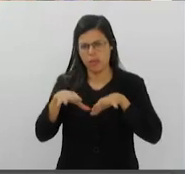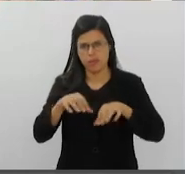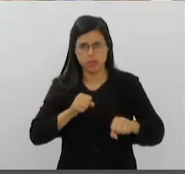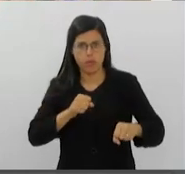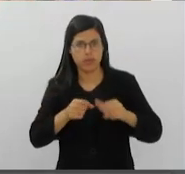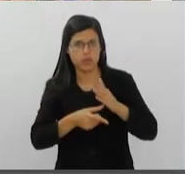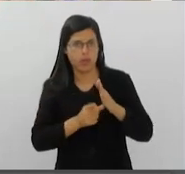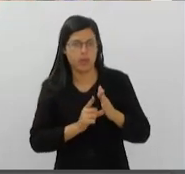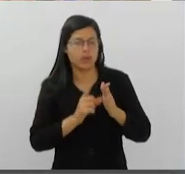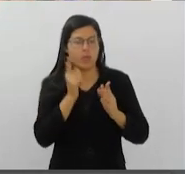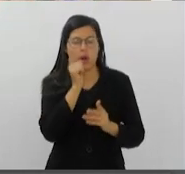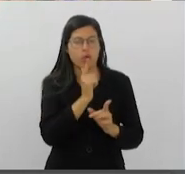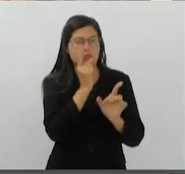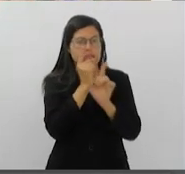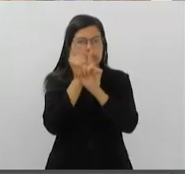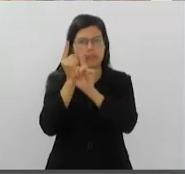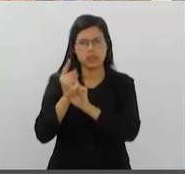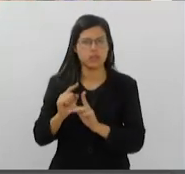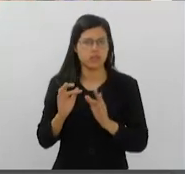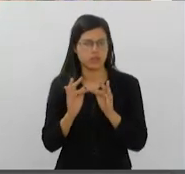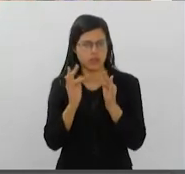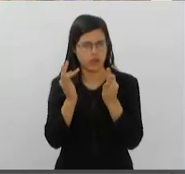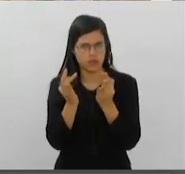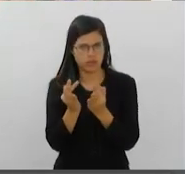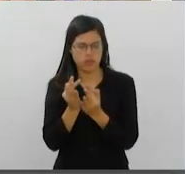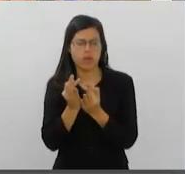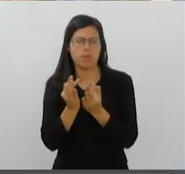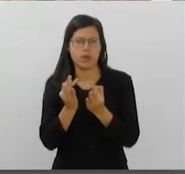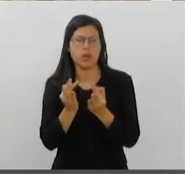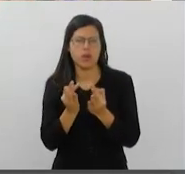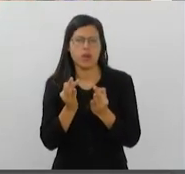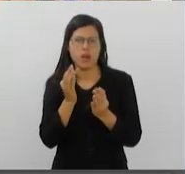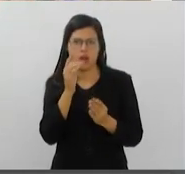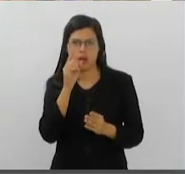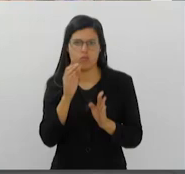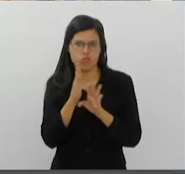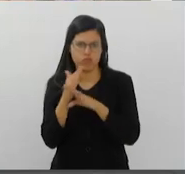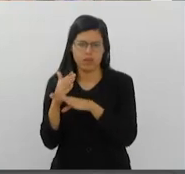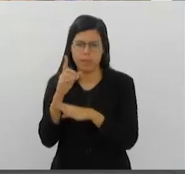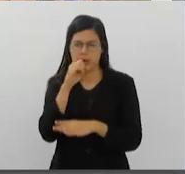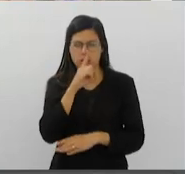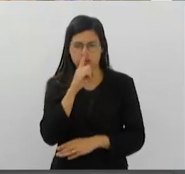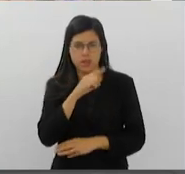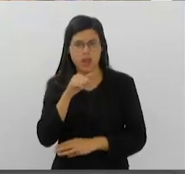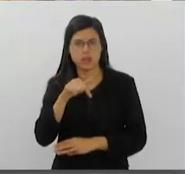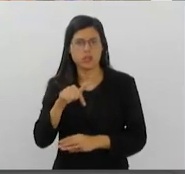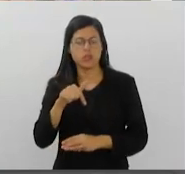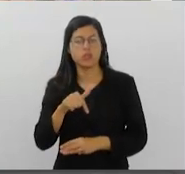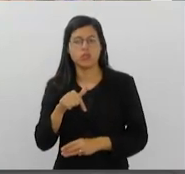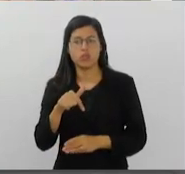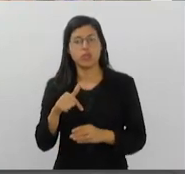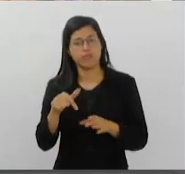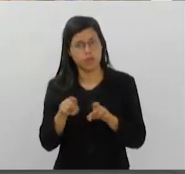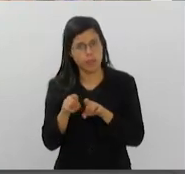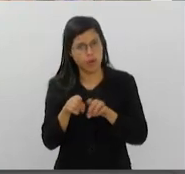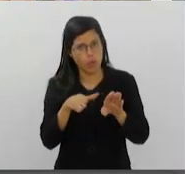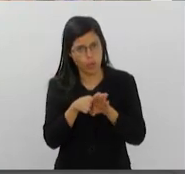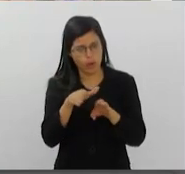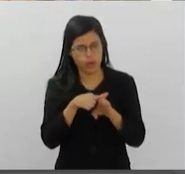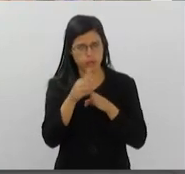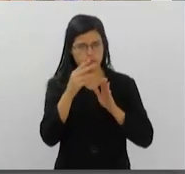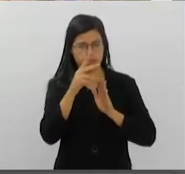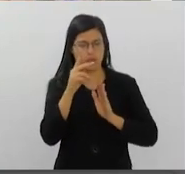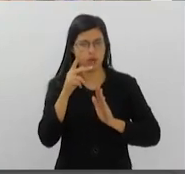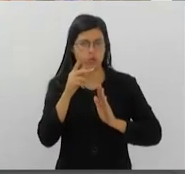para identificar essas famílias em situação de vulnerabilidade socioeconômica e orientá-las sobre os programas sociais disponíveis, bem